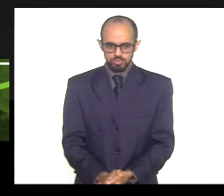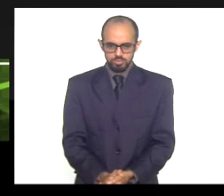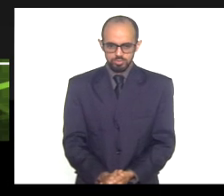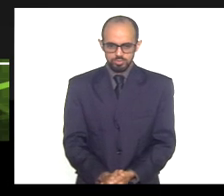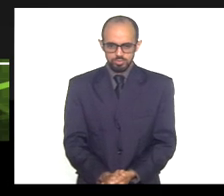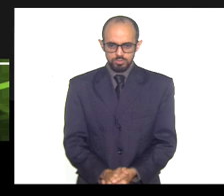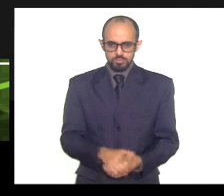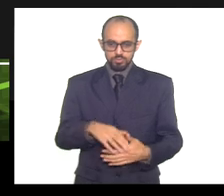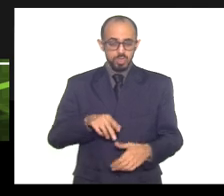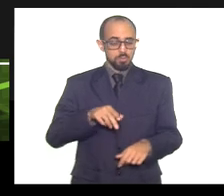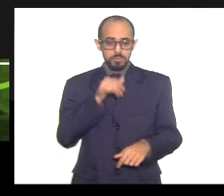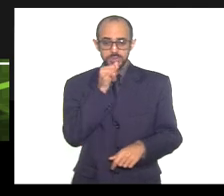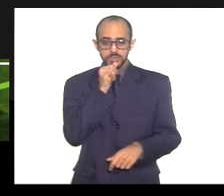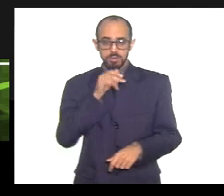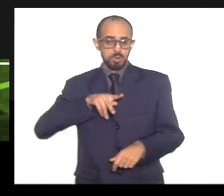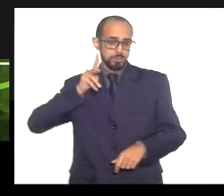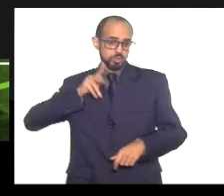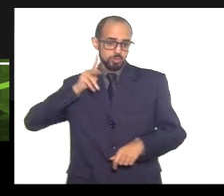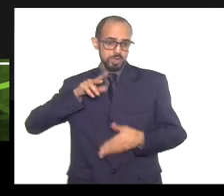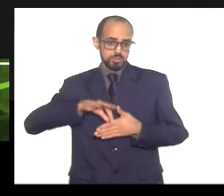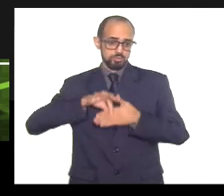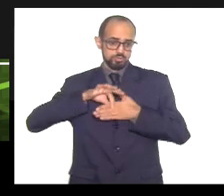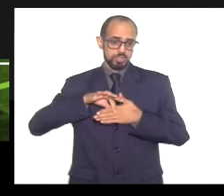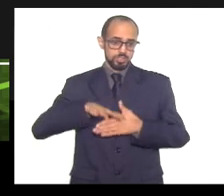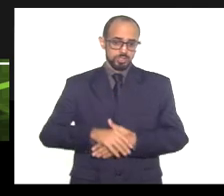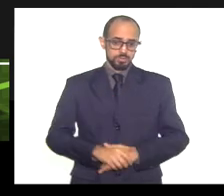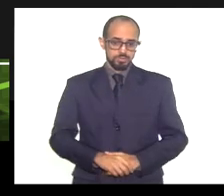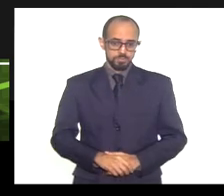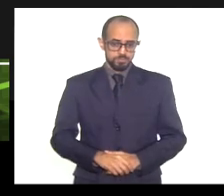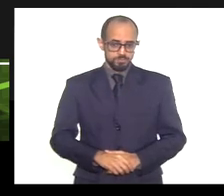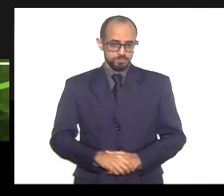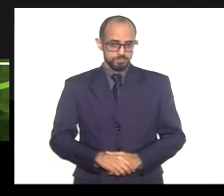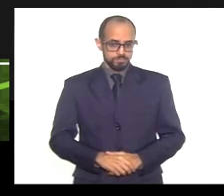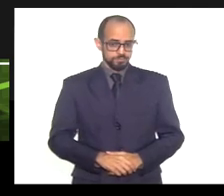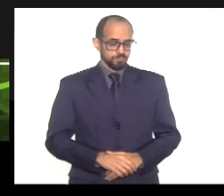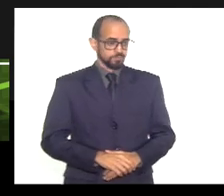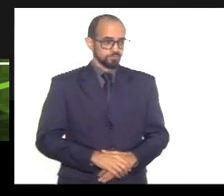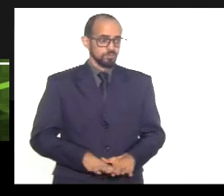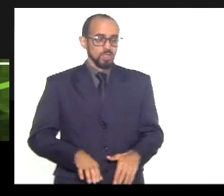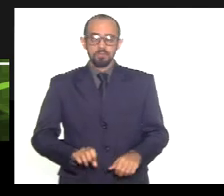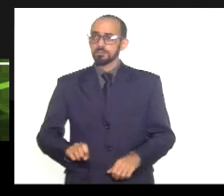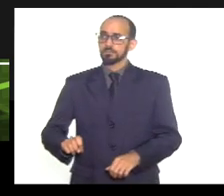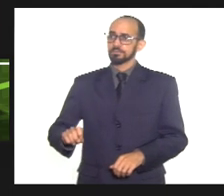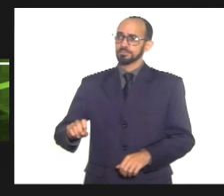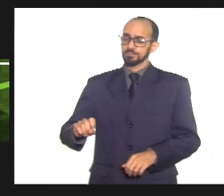No caso, a Petrobras como operador. Vou sintetizar essa questão